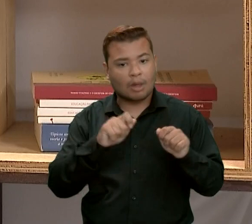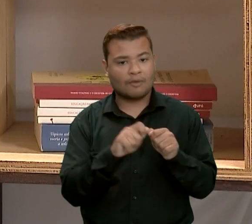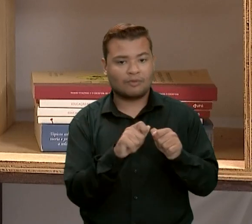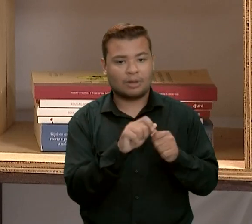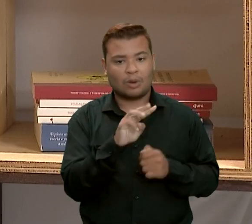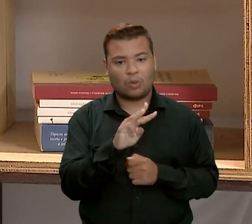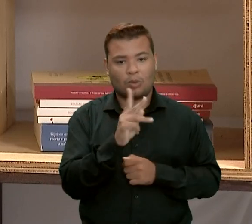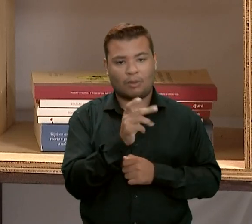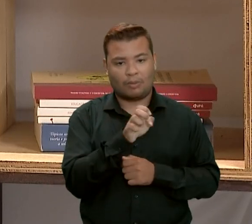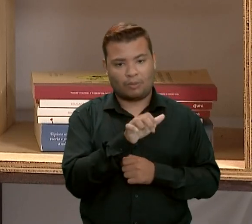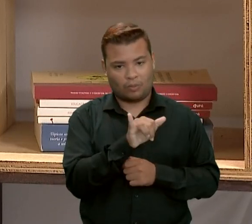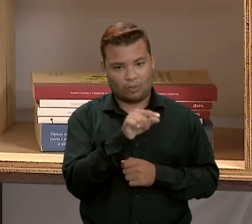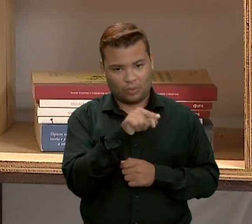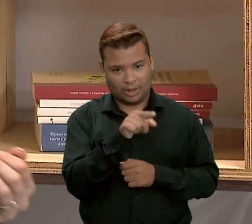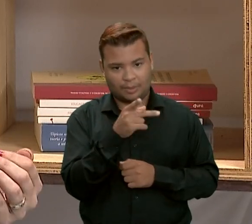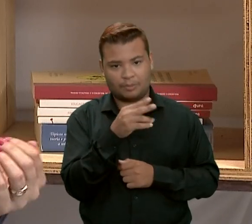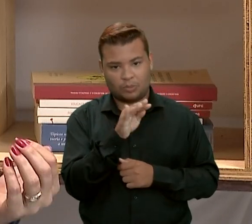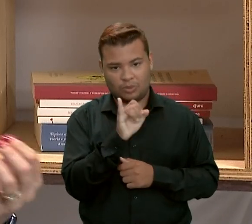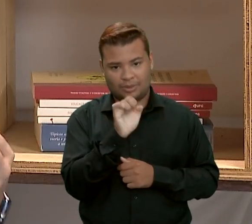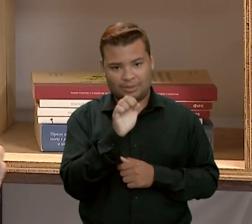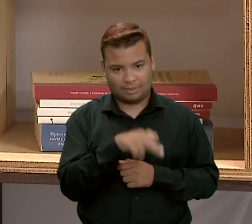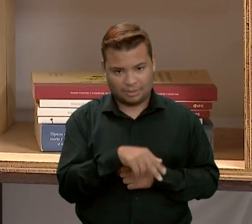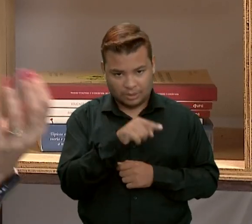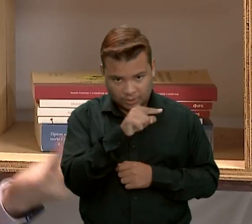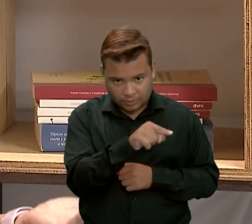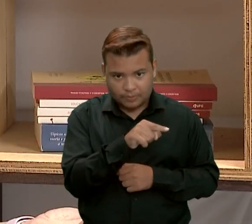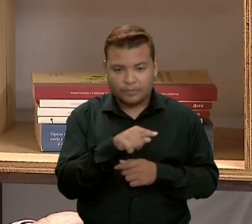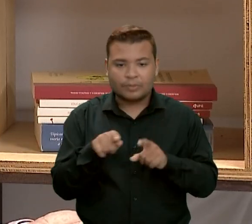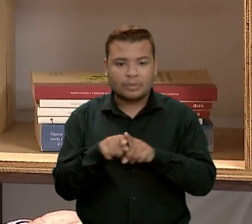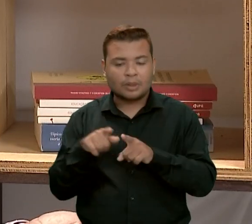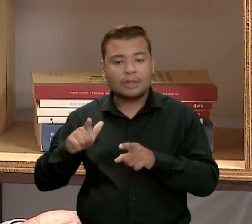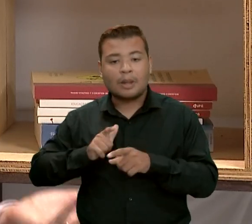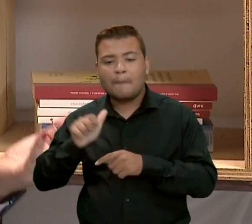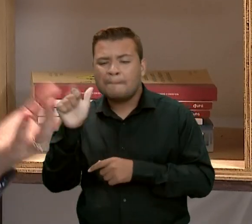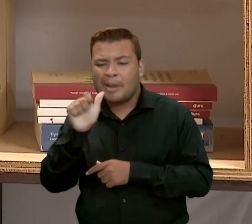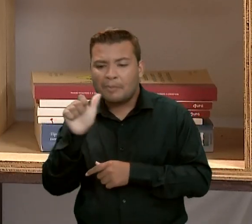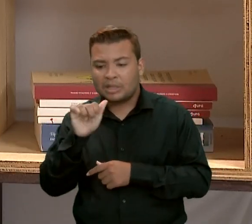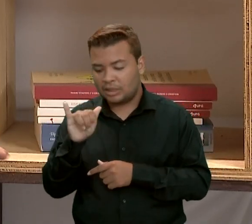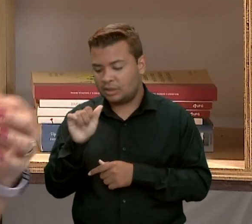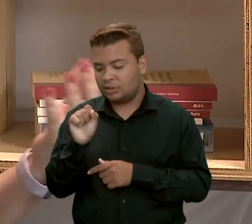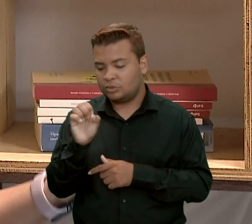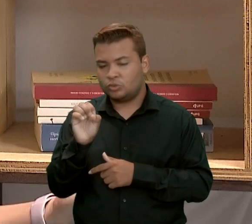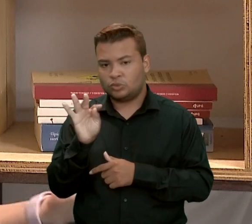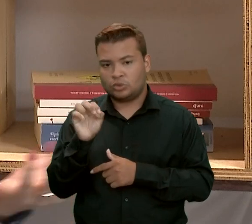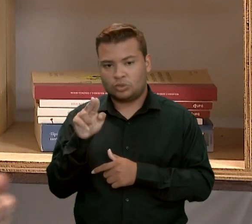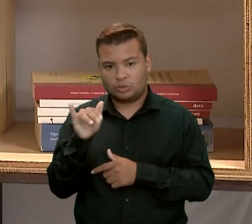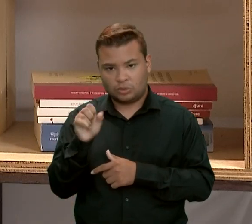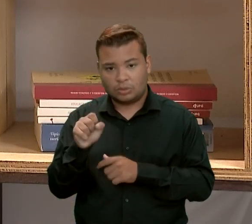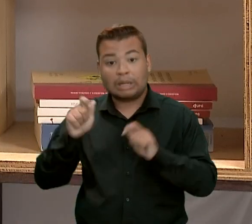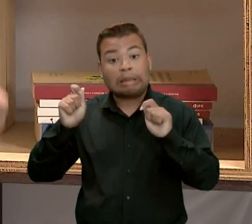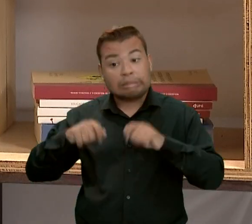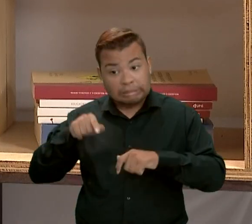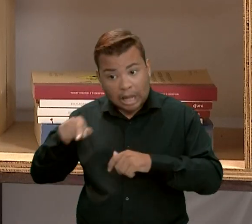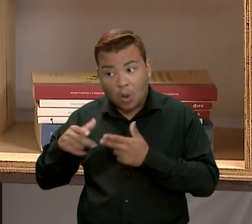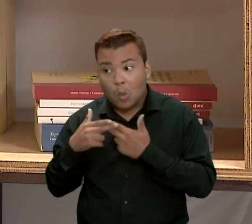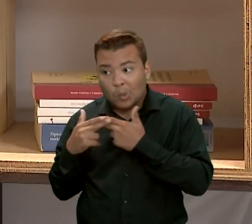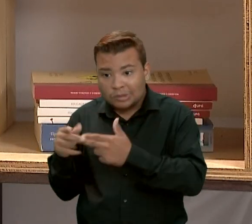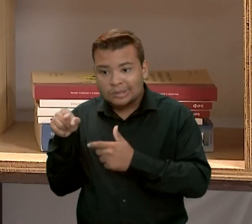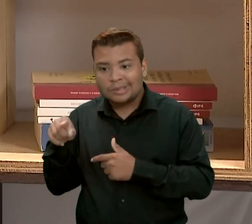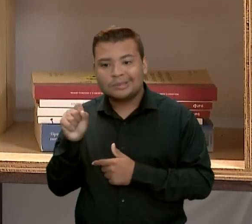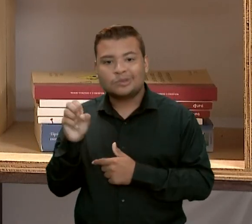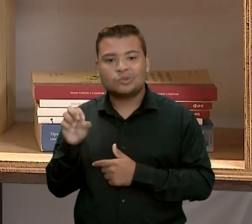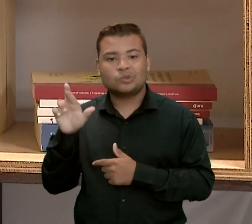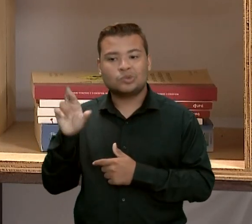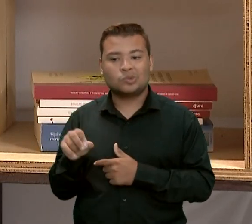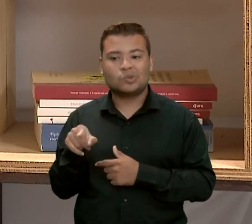e a gente ainda tem uma questão que, por exemplo, bebidas isotônicas, eles podem ser feitos a partir de soro, porque você tem